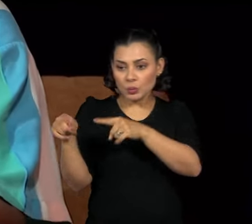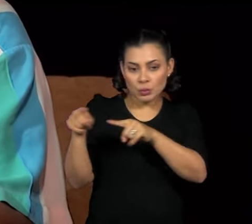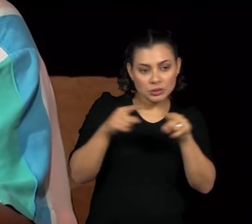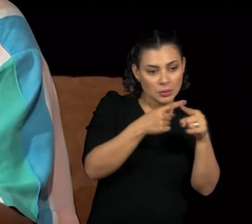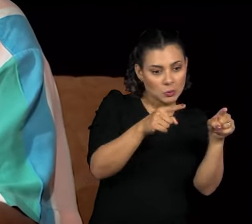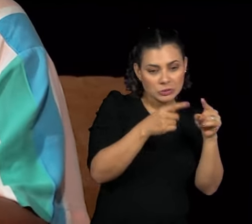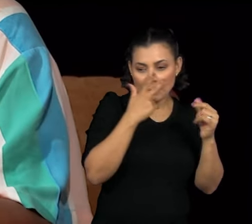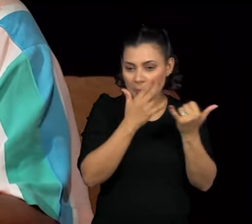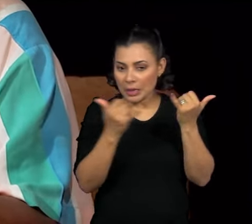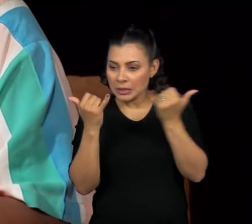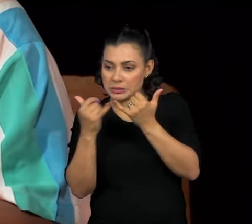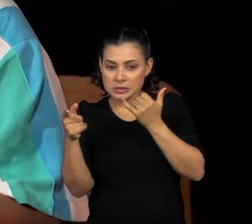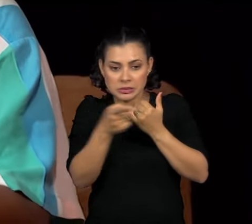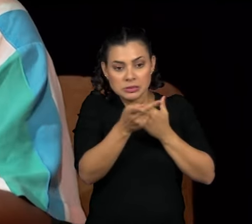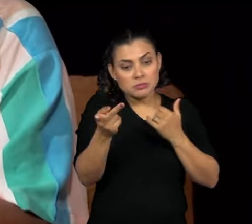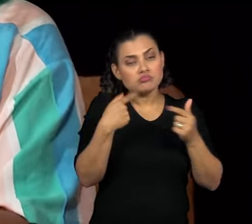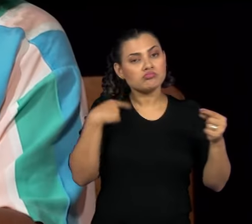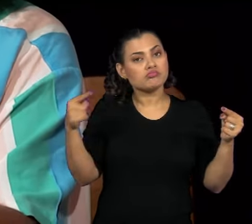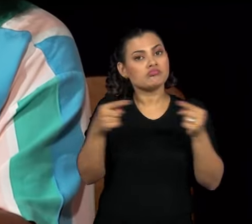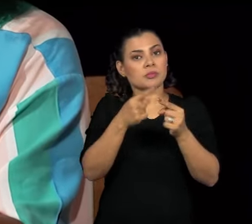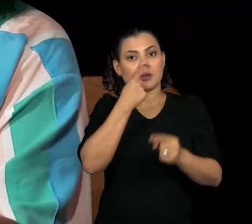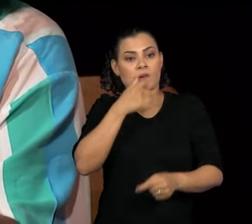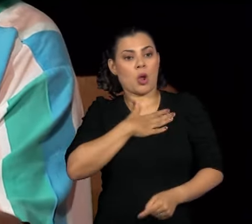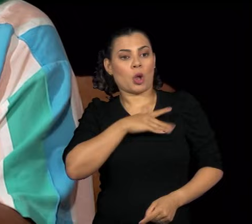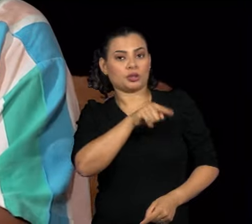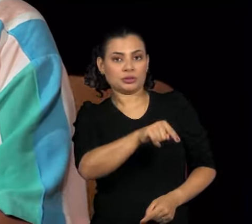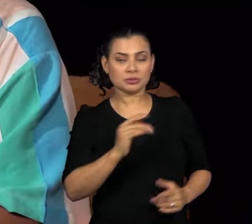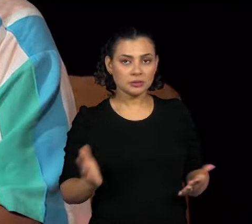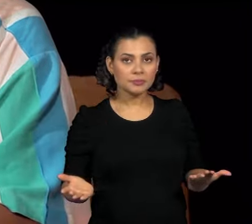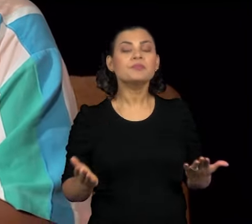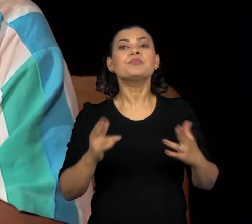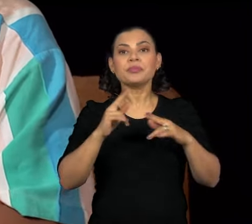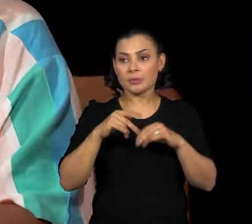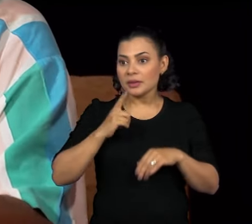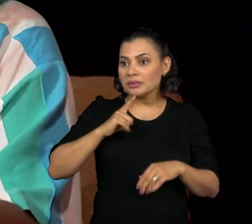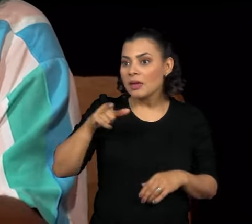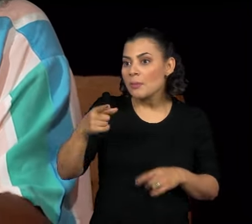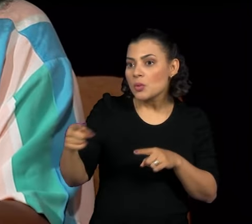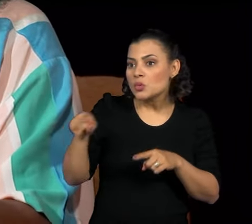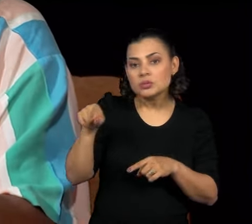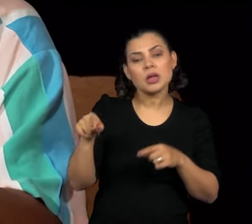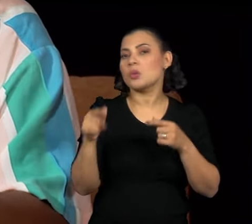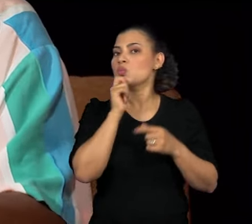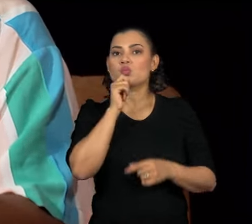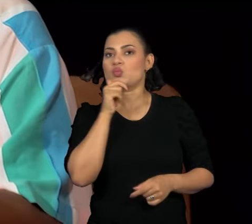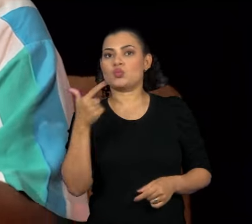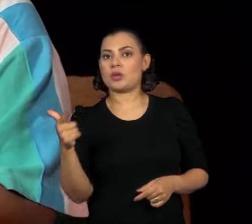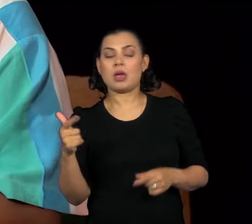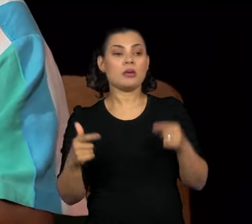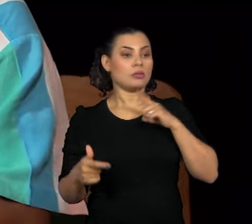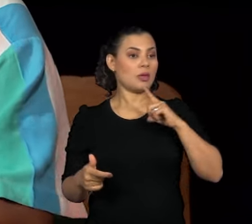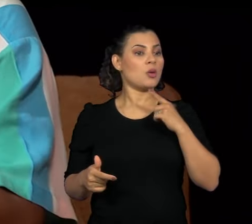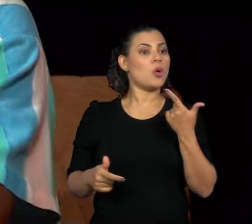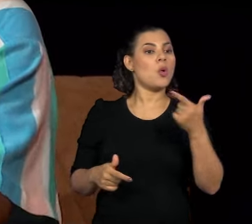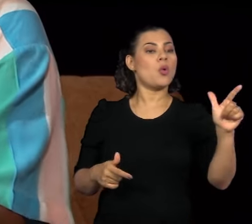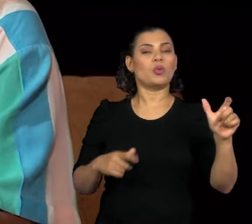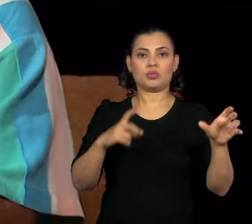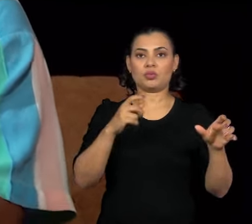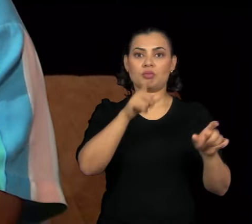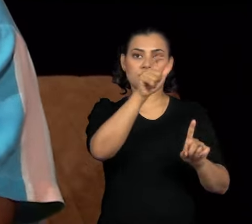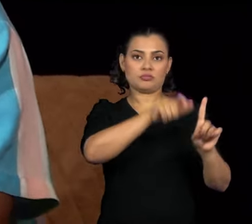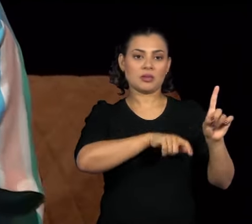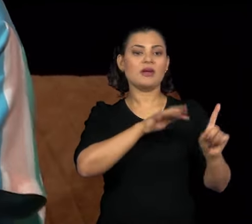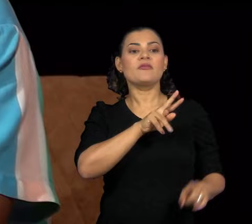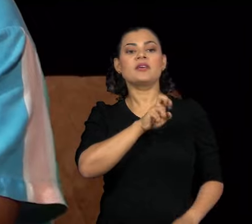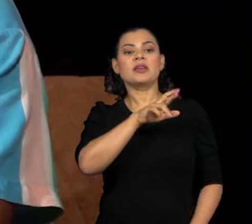o gosto, né? Ou a pessoa ia, ah, tem Antônio Carlos de Jocafe? Ah, não, Antônio Carlos de Jocafe não tem, mas tem o disco de Vinícius